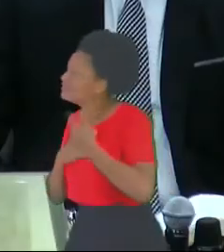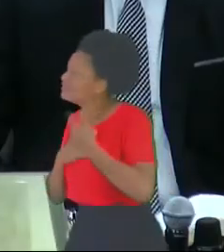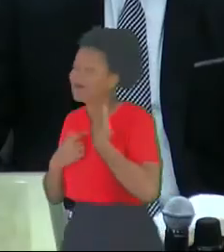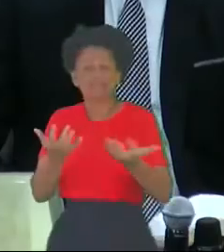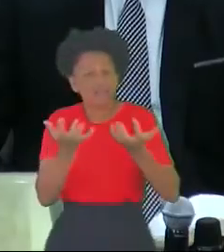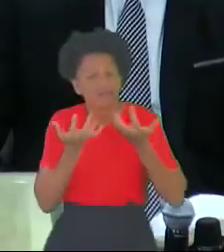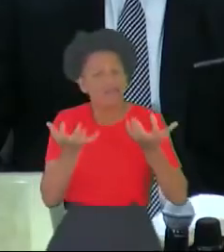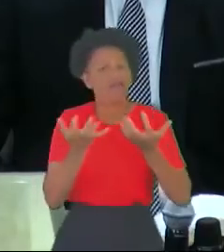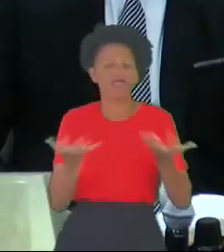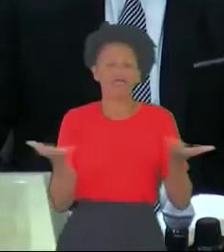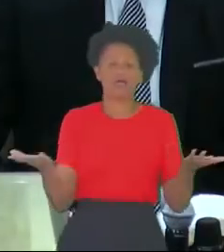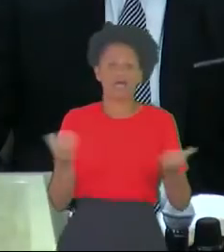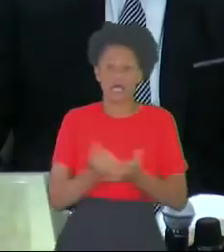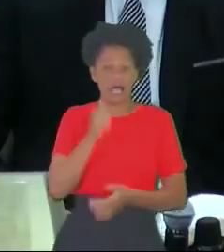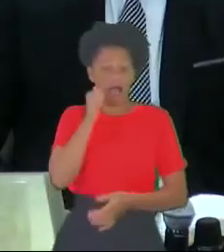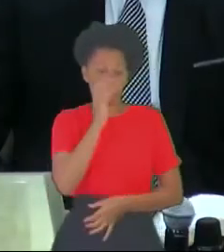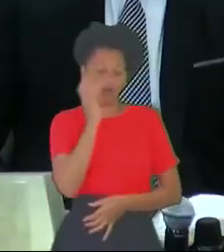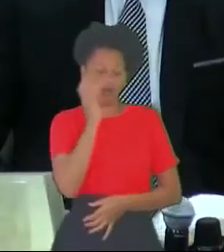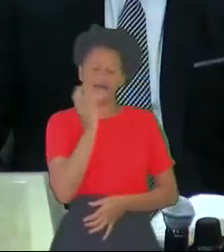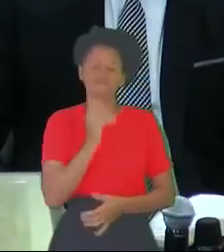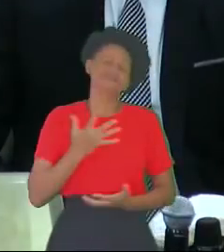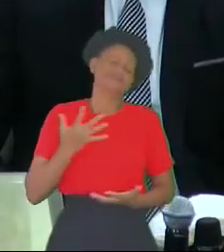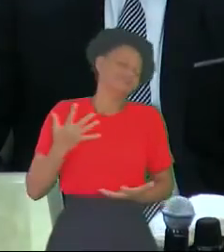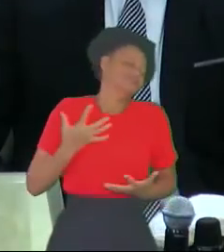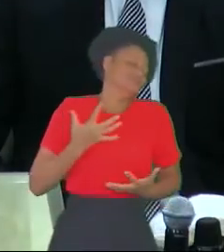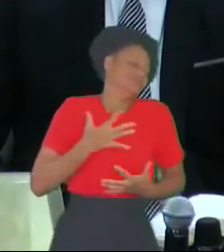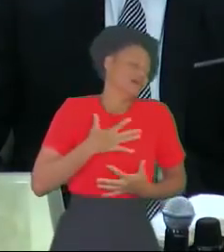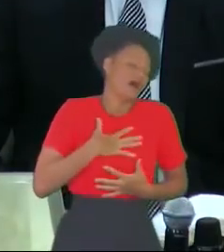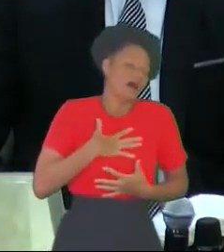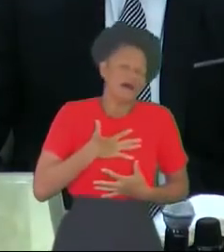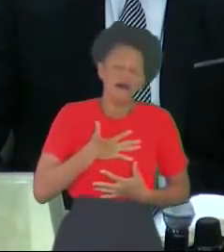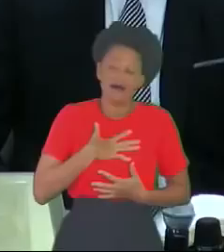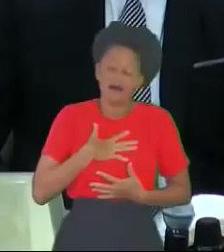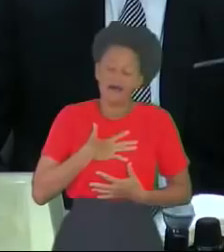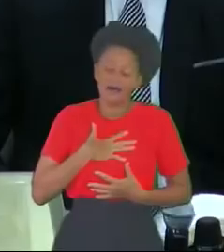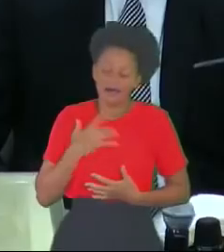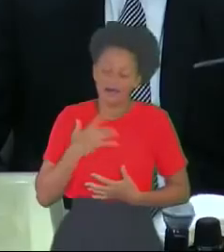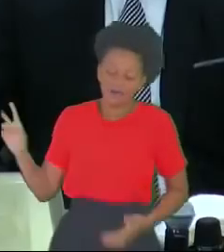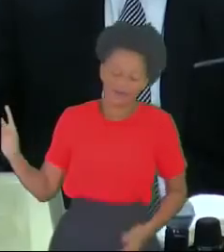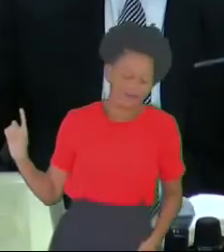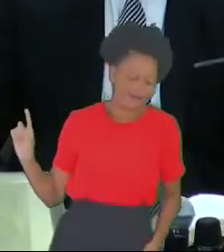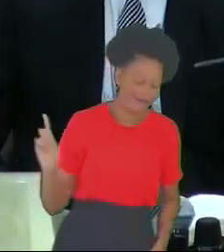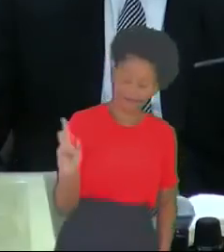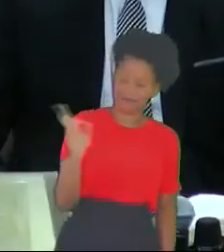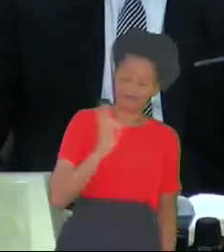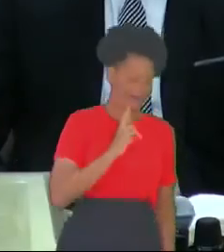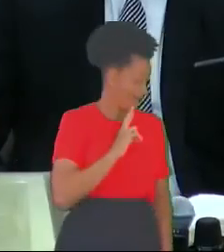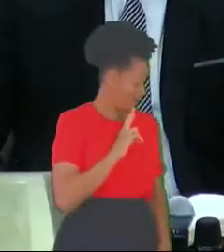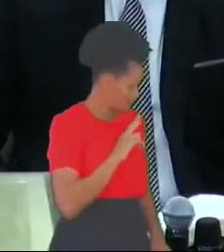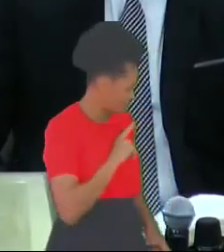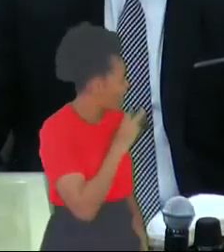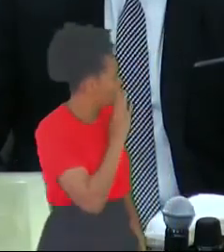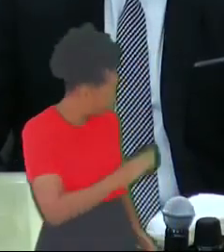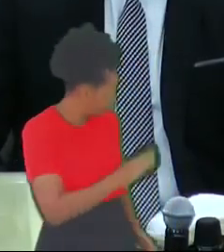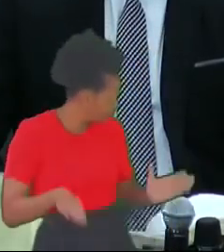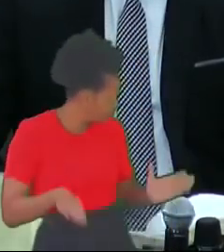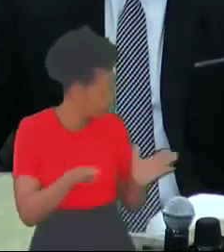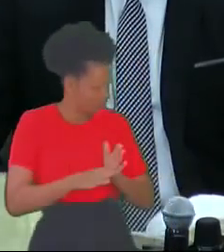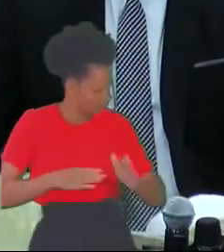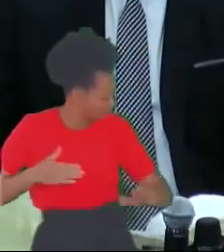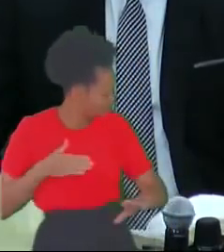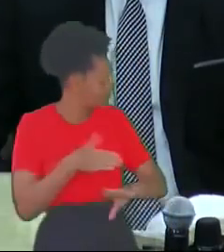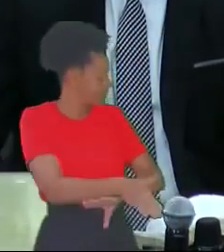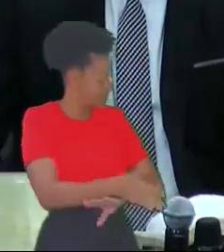a noiva disse: ah, se meu amado viesse, quando ela fechou a boca, ele disse: eu já desci, eu já cheguei, eu já entrei, eu quero